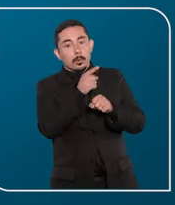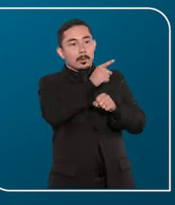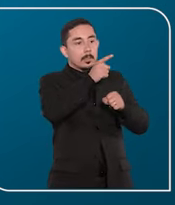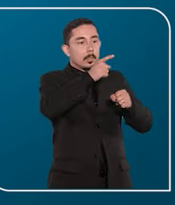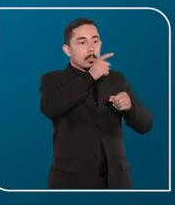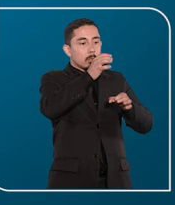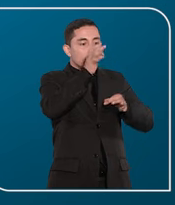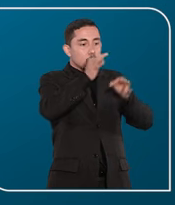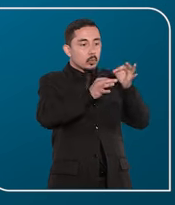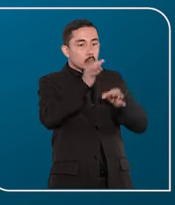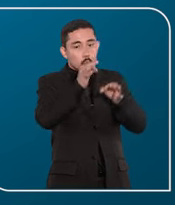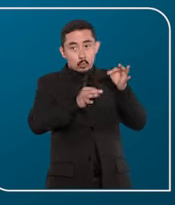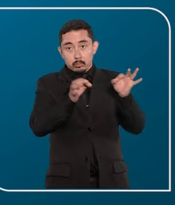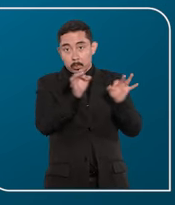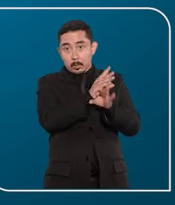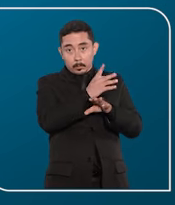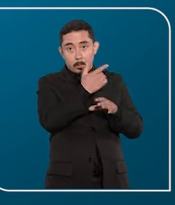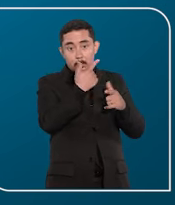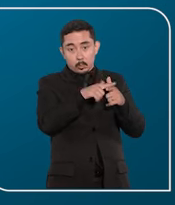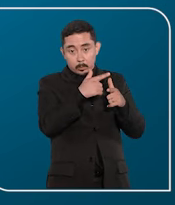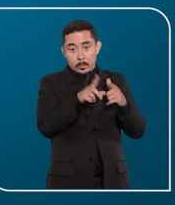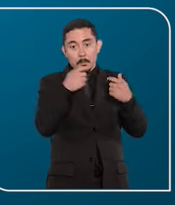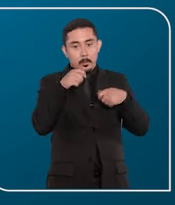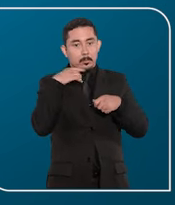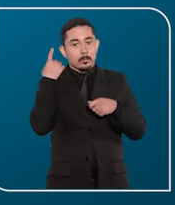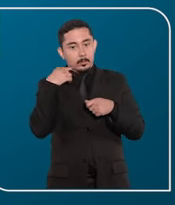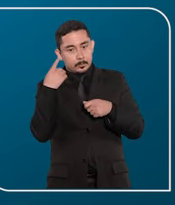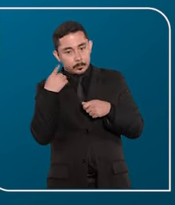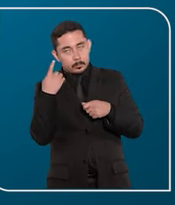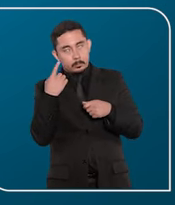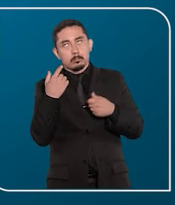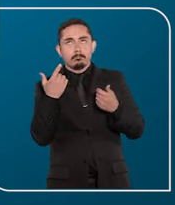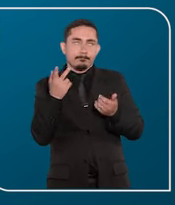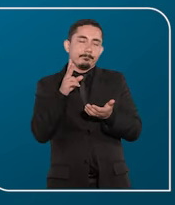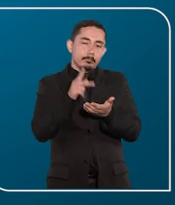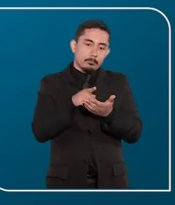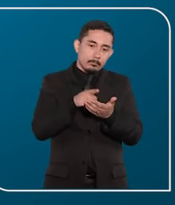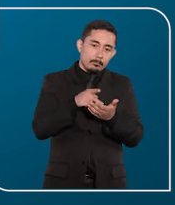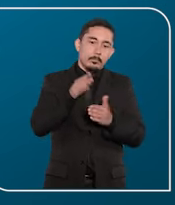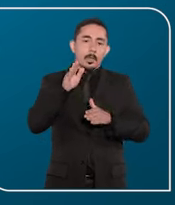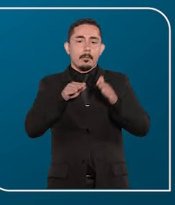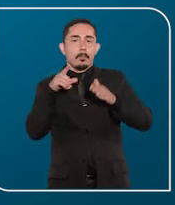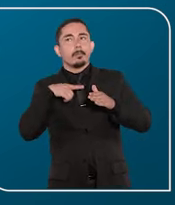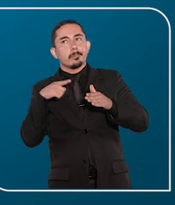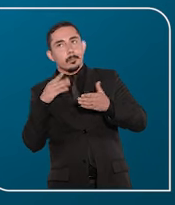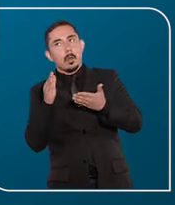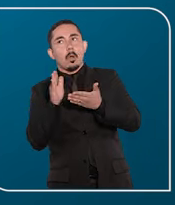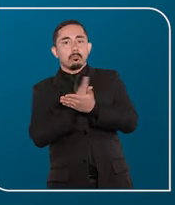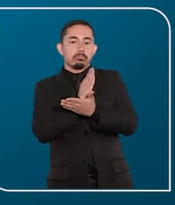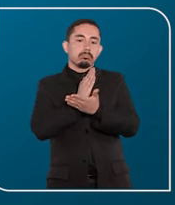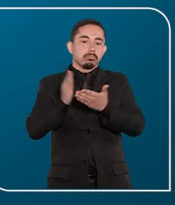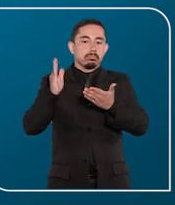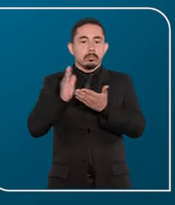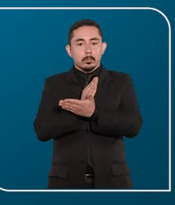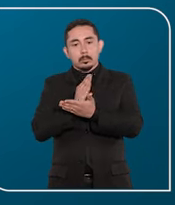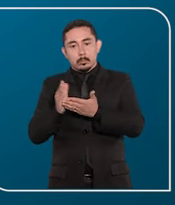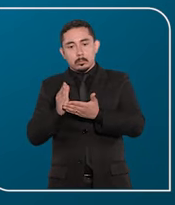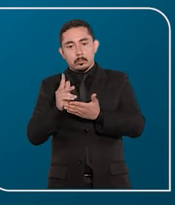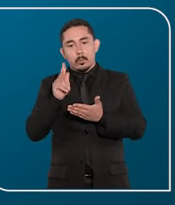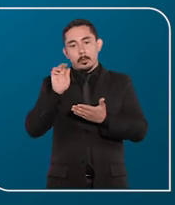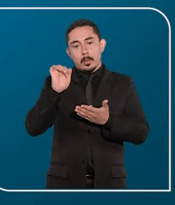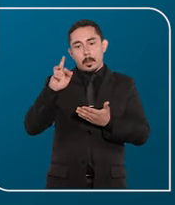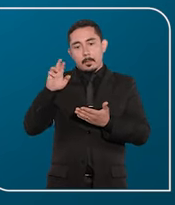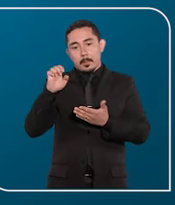jurisdição, a tal da solução de um conflito, eu preciso ter um advogado. Claro que aí emergem exceções. O Guilherme já trouxe uma delas, que é a